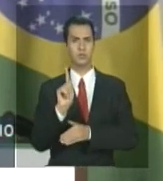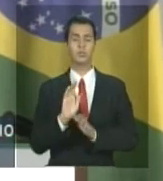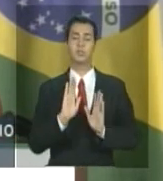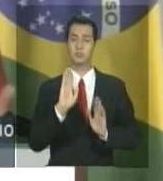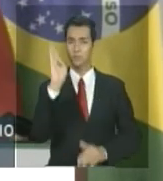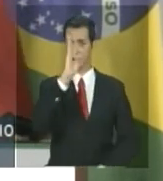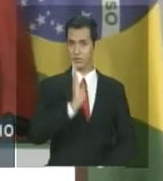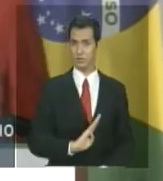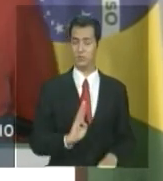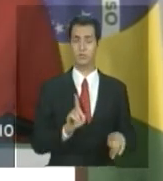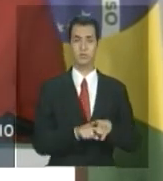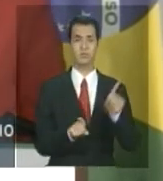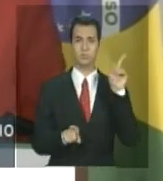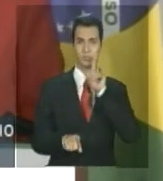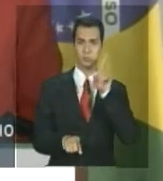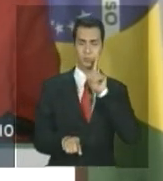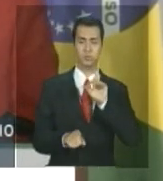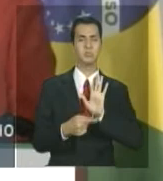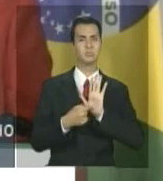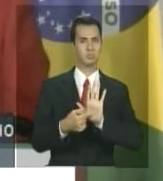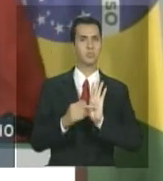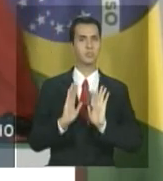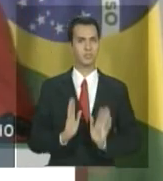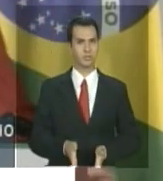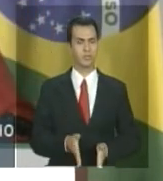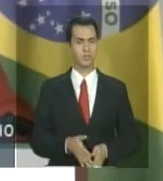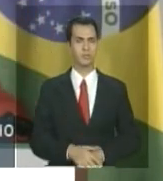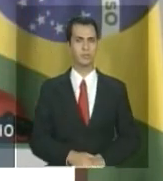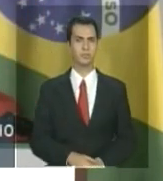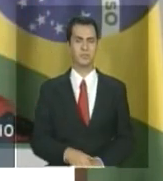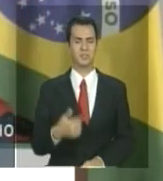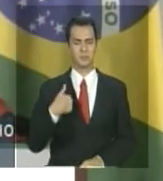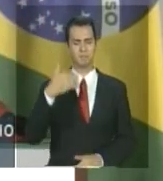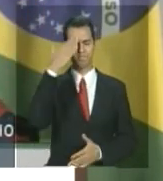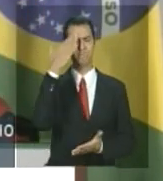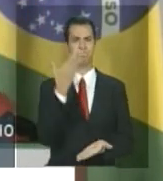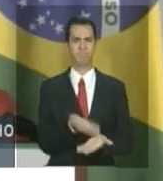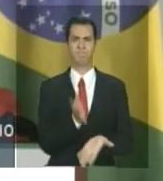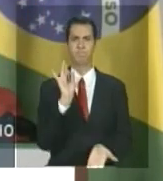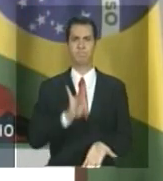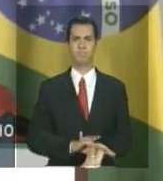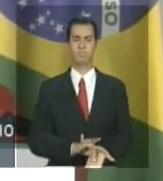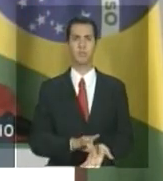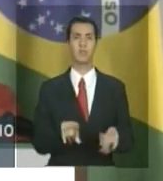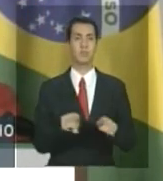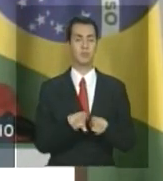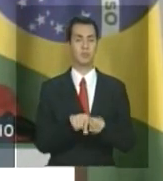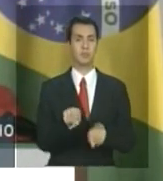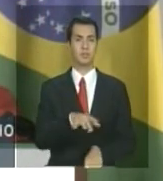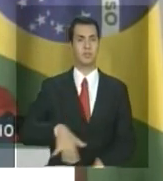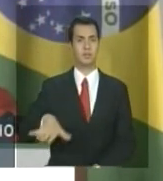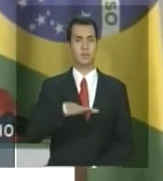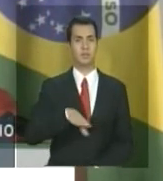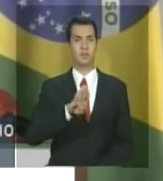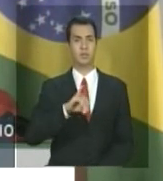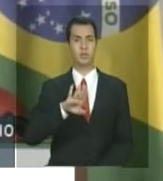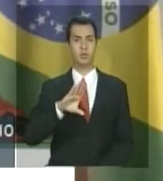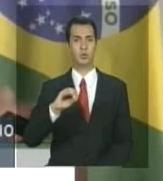demonstraram, daí a minha certeza, que na área de biocombustíveis nós temos toda uma fronteira de